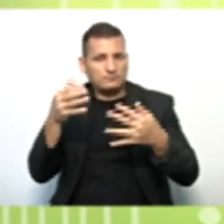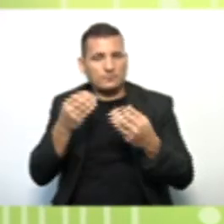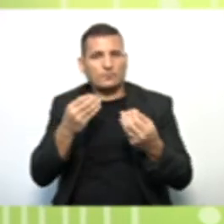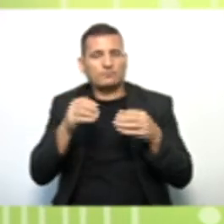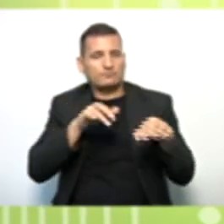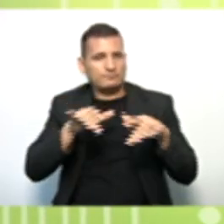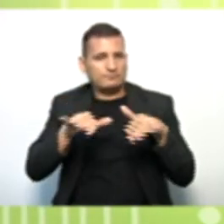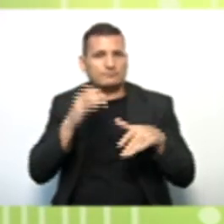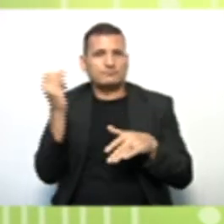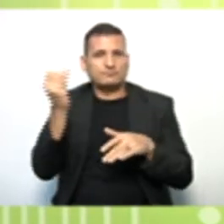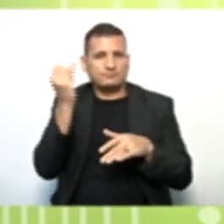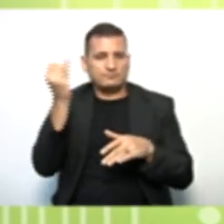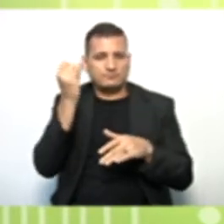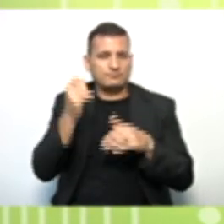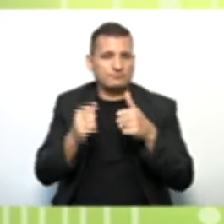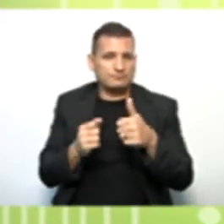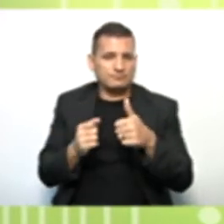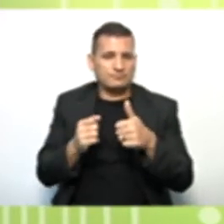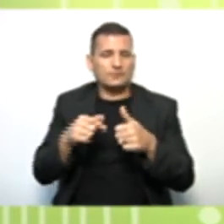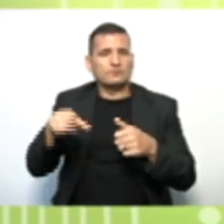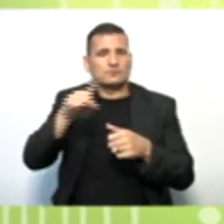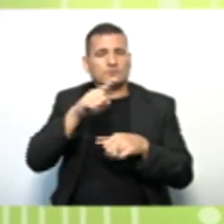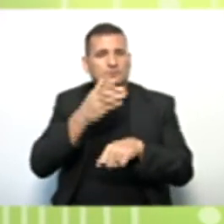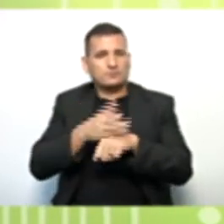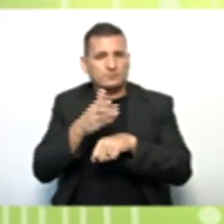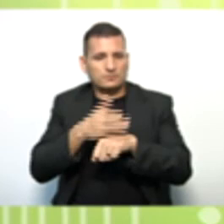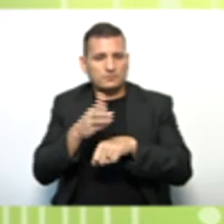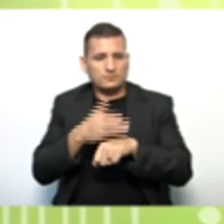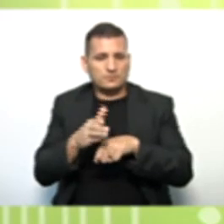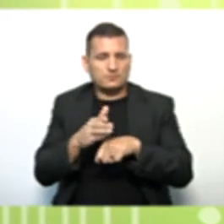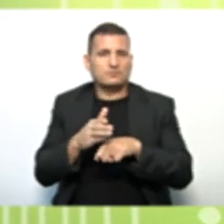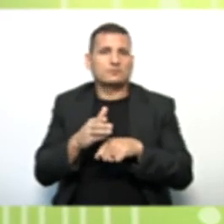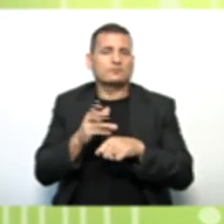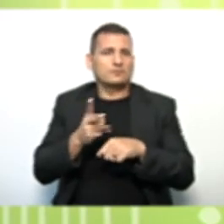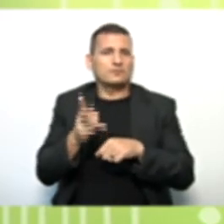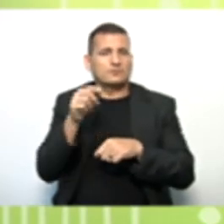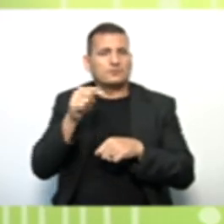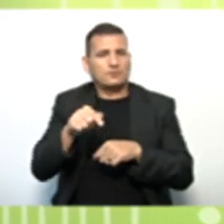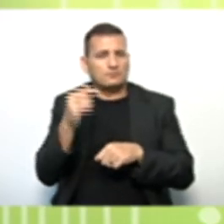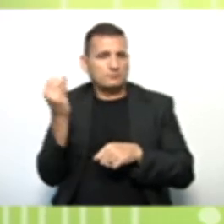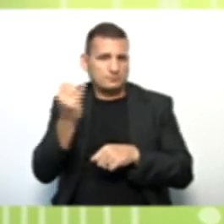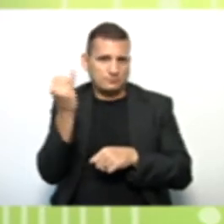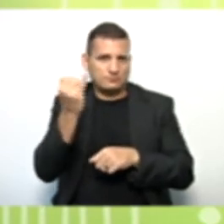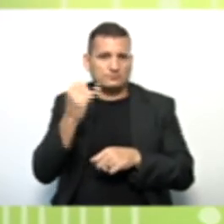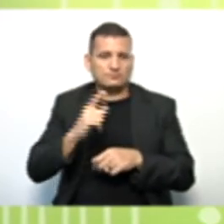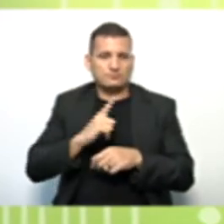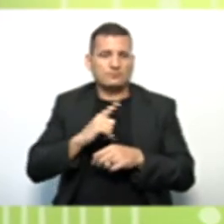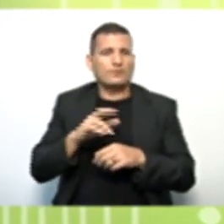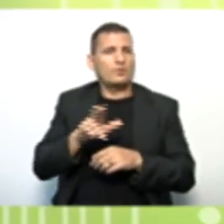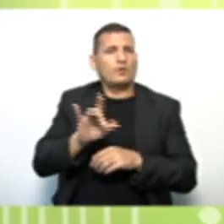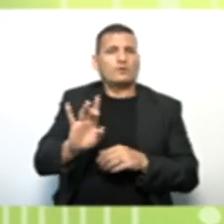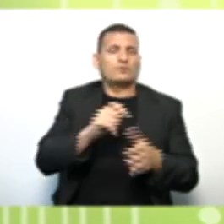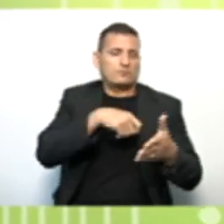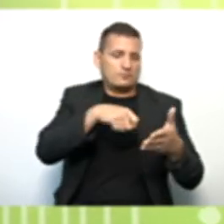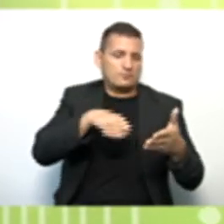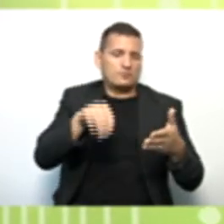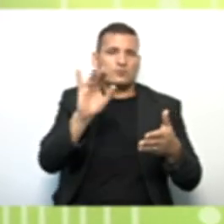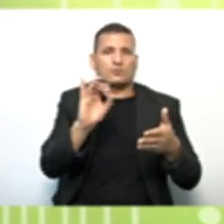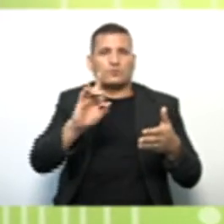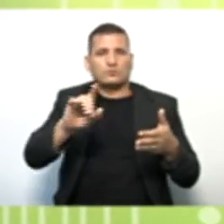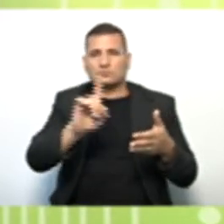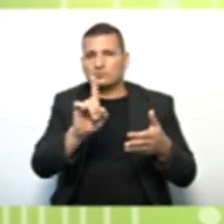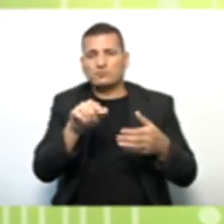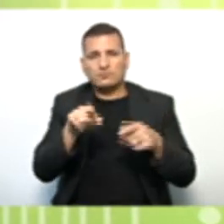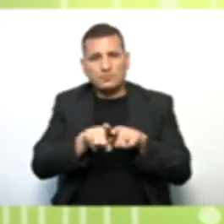é muito importante, tá bom? Você praticar e exercer isso daí é muito importante. Não apenas só escrever o código, mas